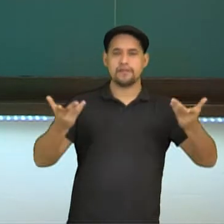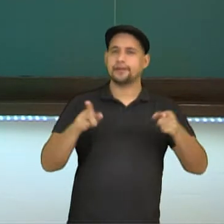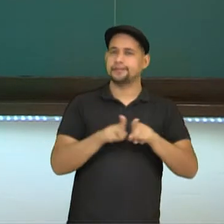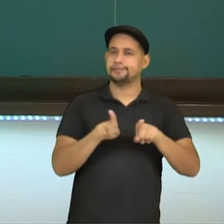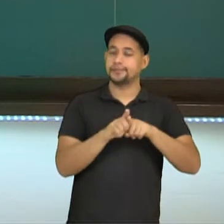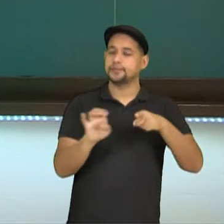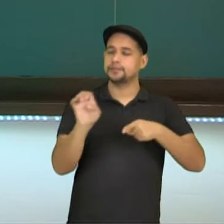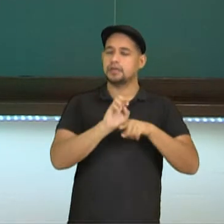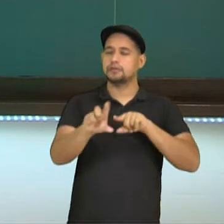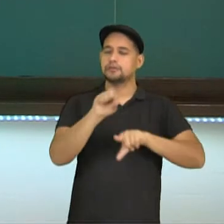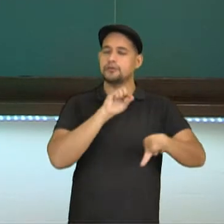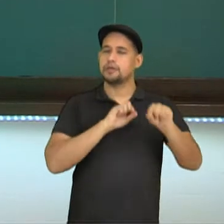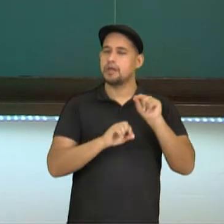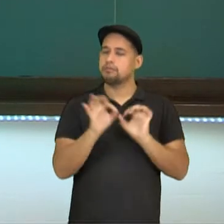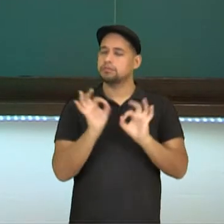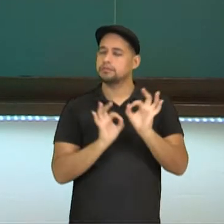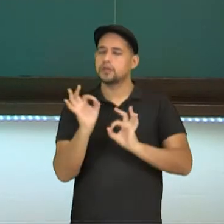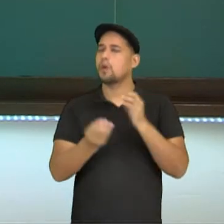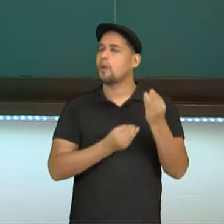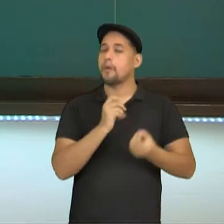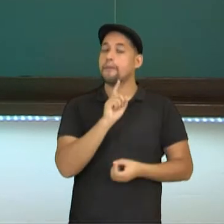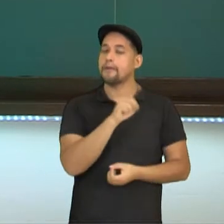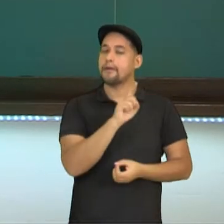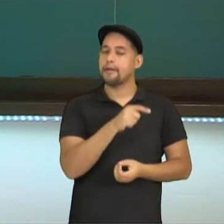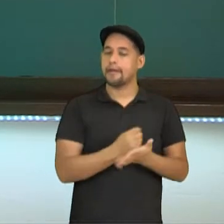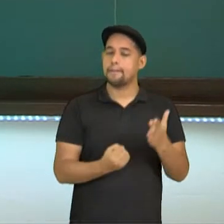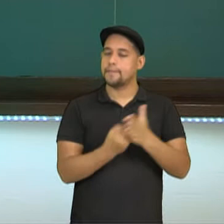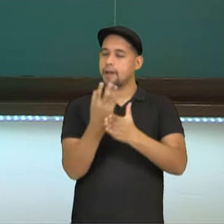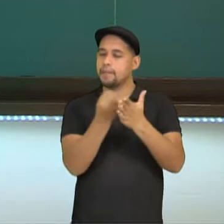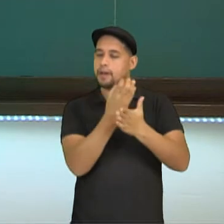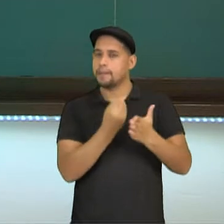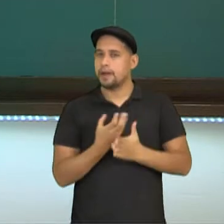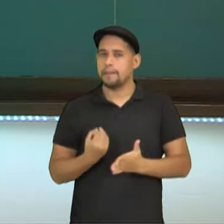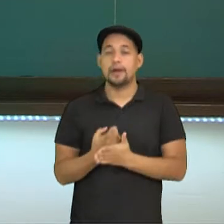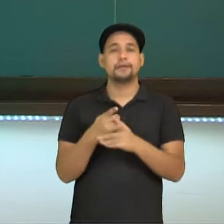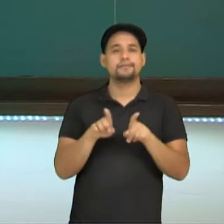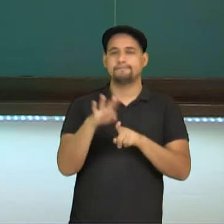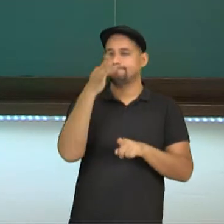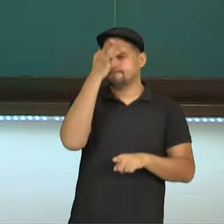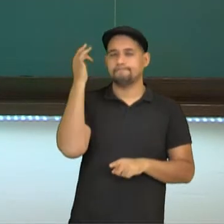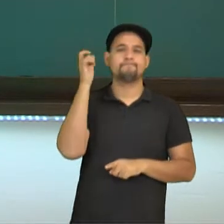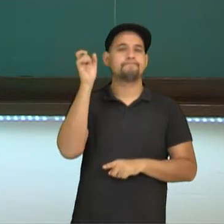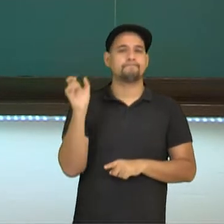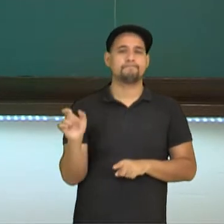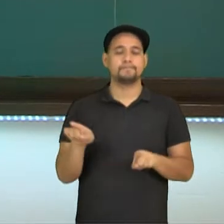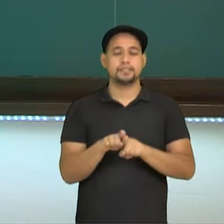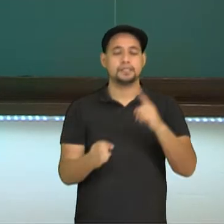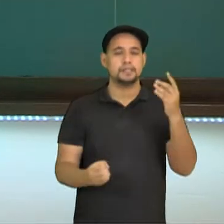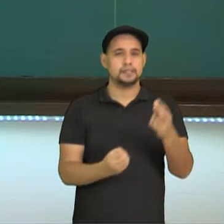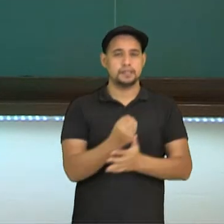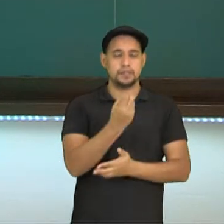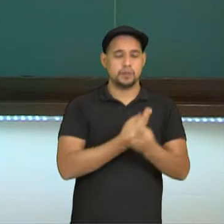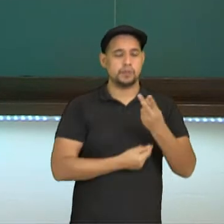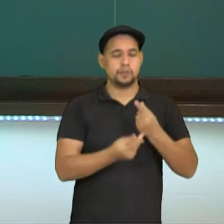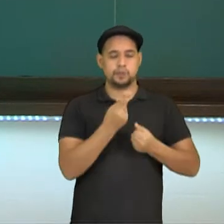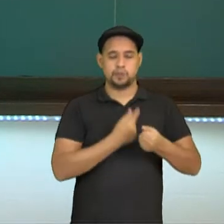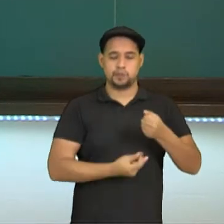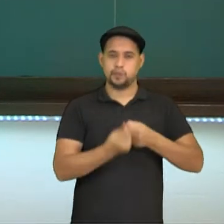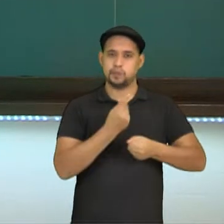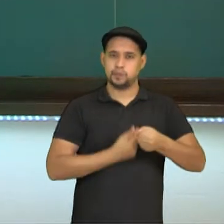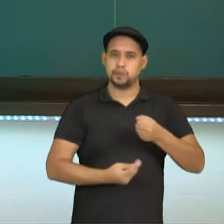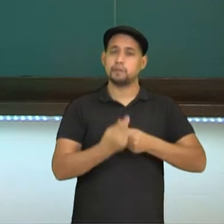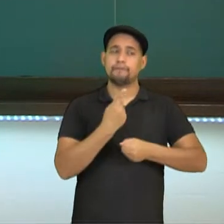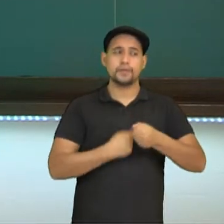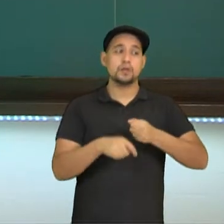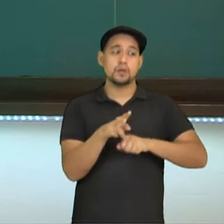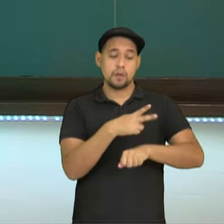decidia, através de planos, como deveria ser a produção das pessoas, a produção econômica dos países.